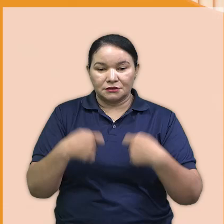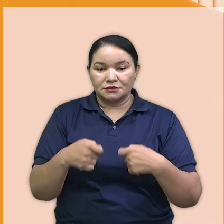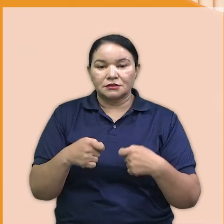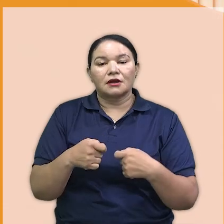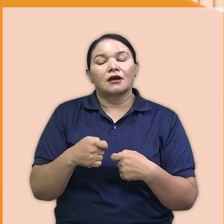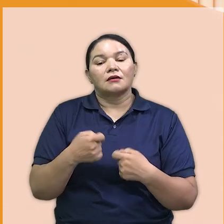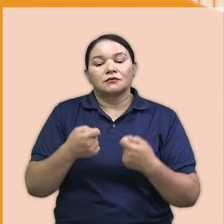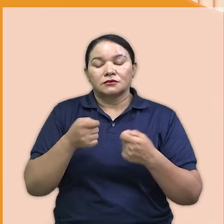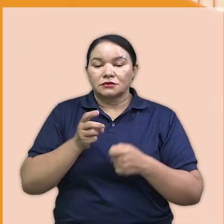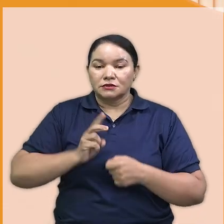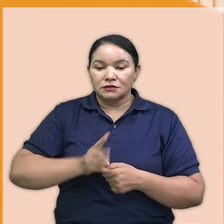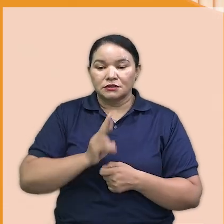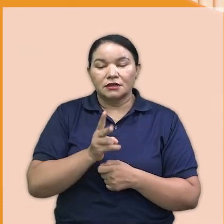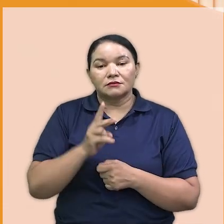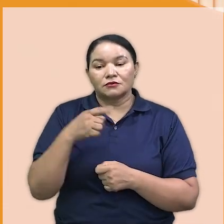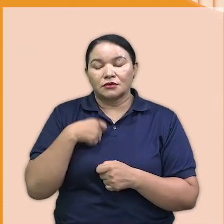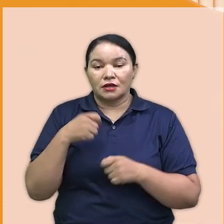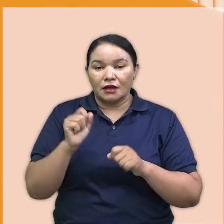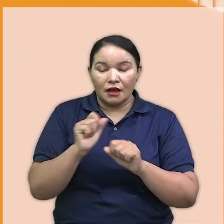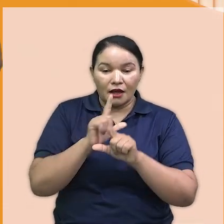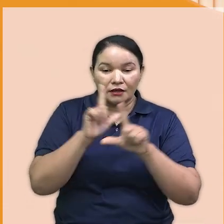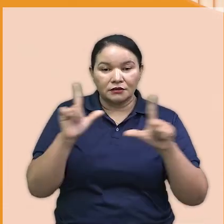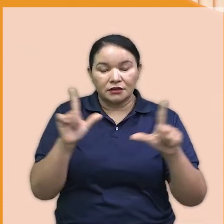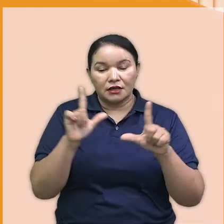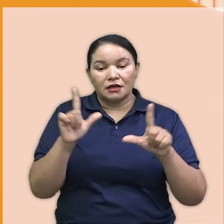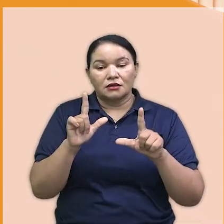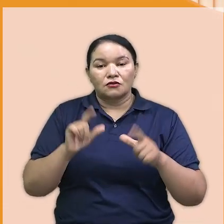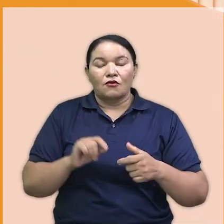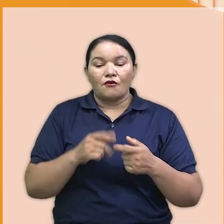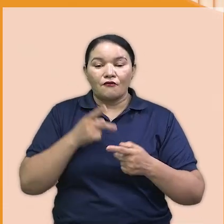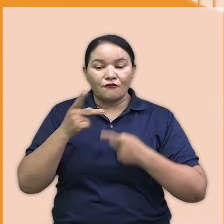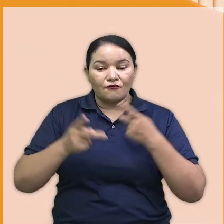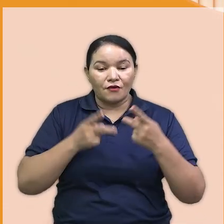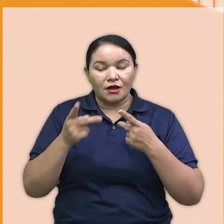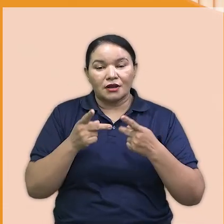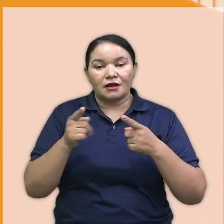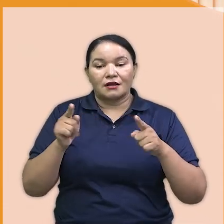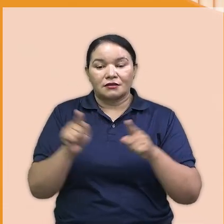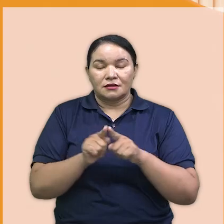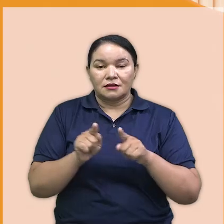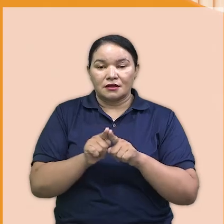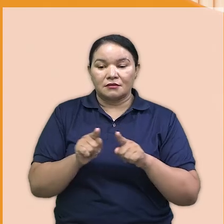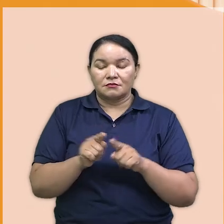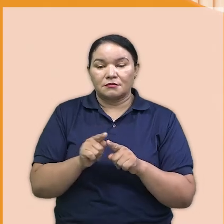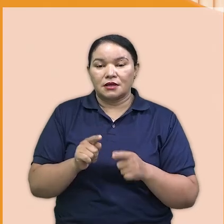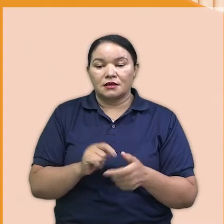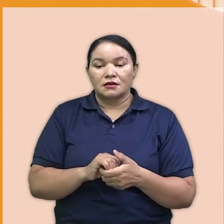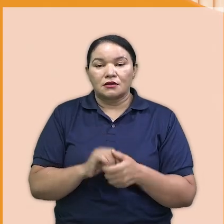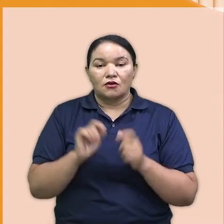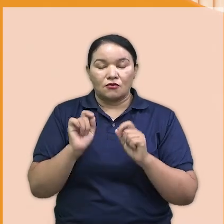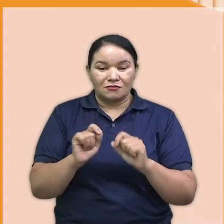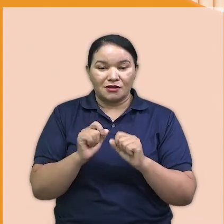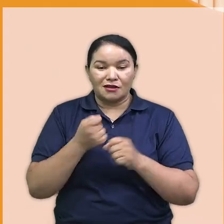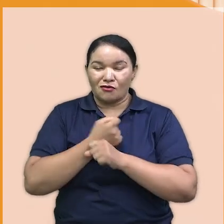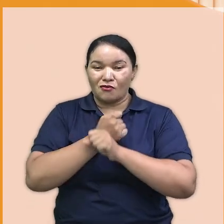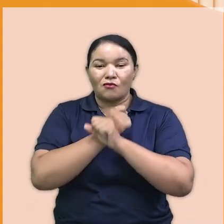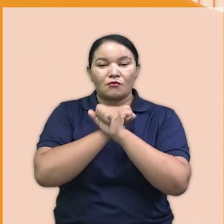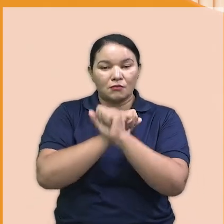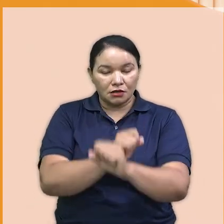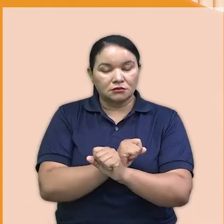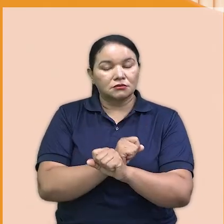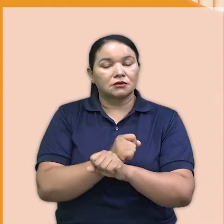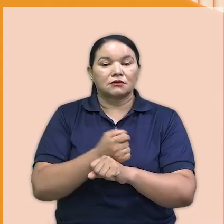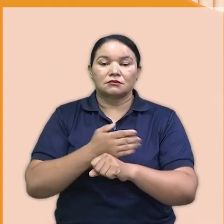precisamos sempre estar atentos para não só dizer, afirmar, mas combater agora